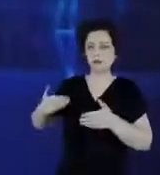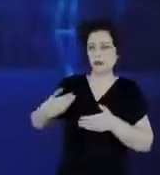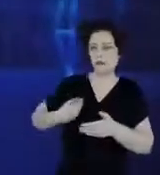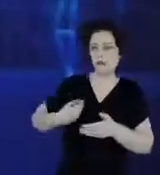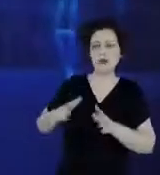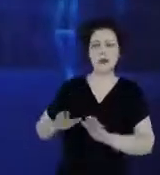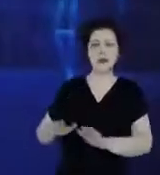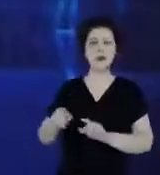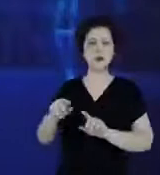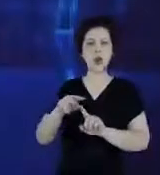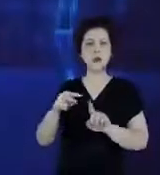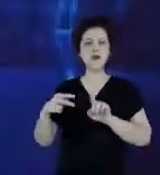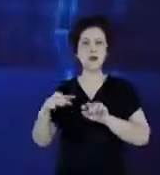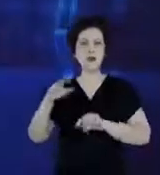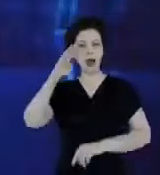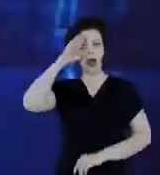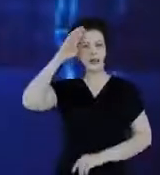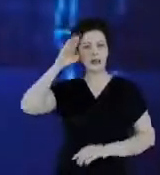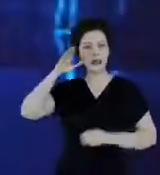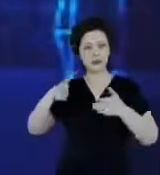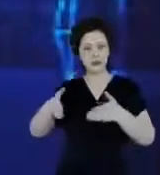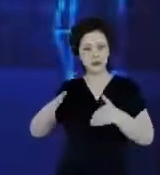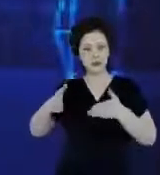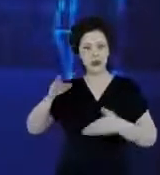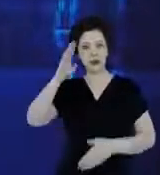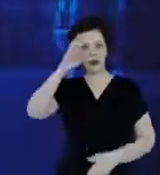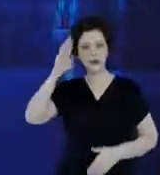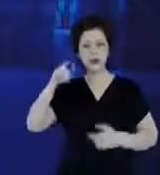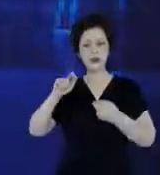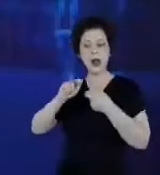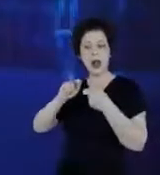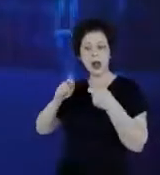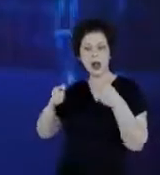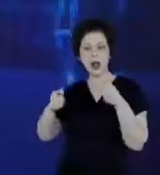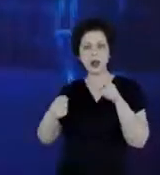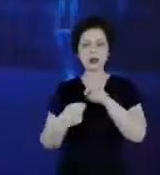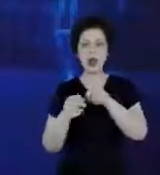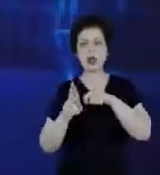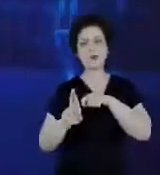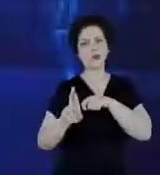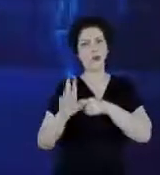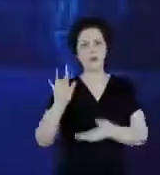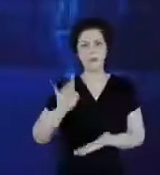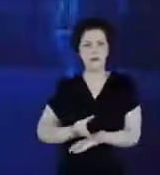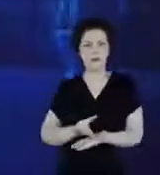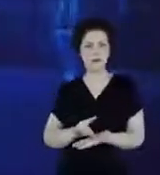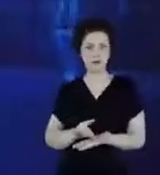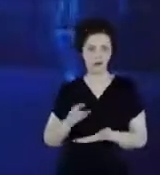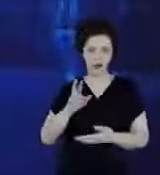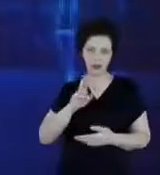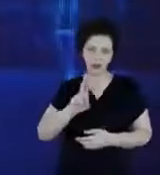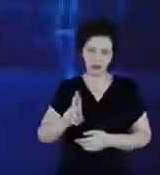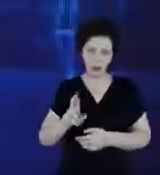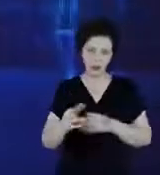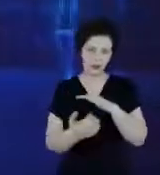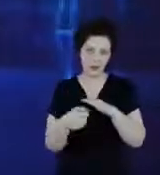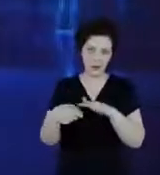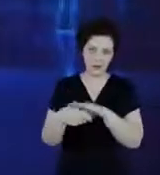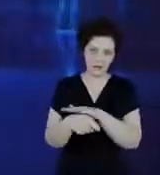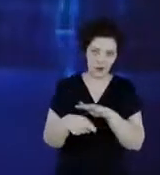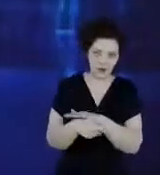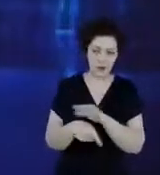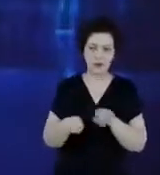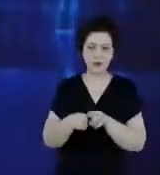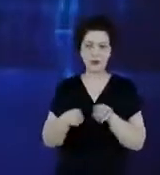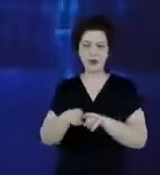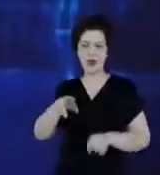visão muito mais acadêmica. Nós precisamos transformar isso, de fato, em resultados. Resultados para as empresas que estão investindo, resultado para os